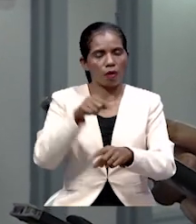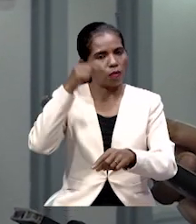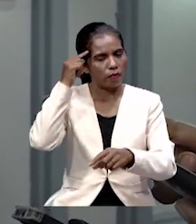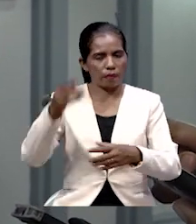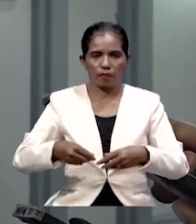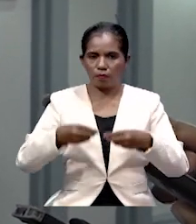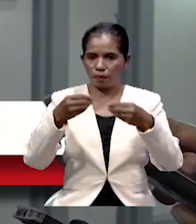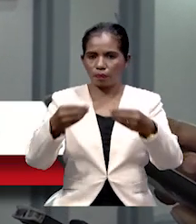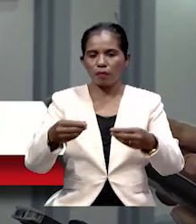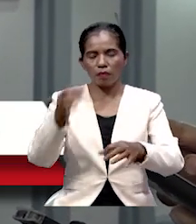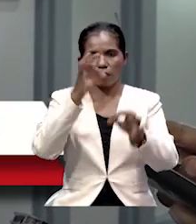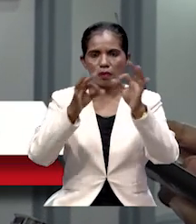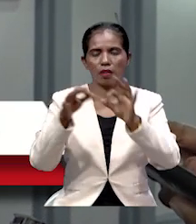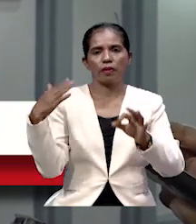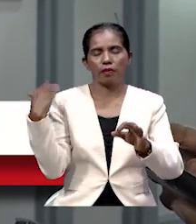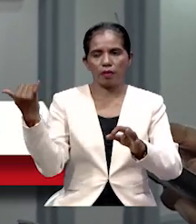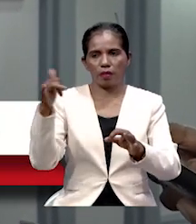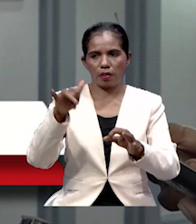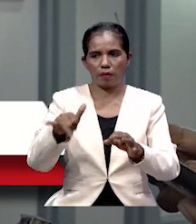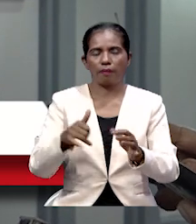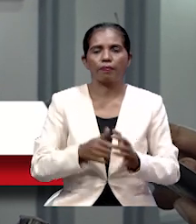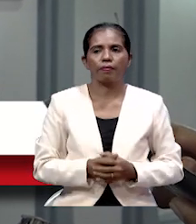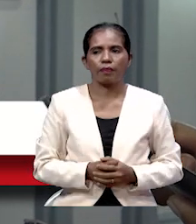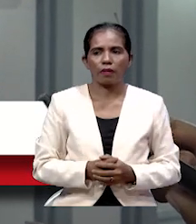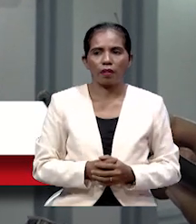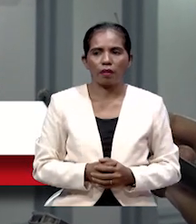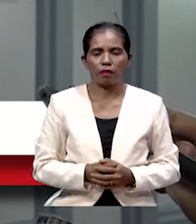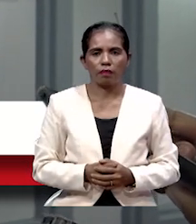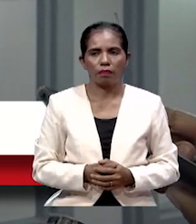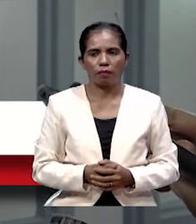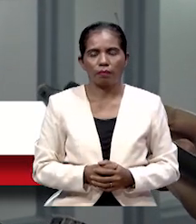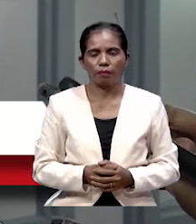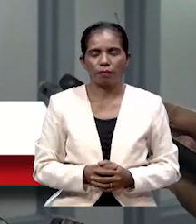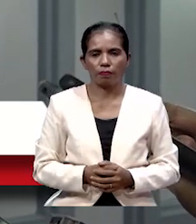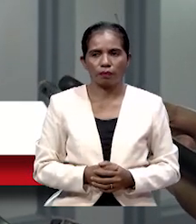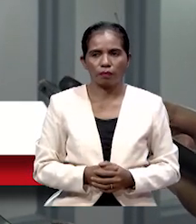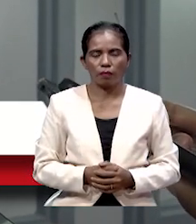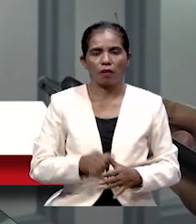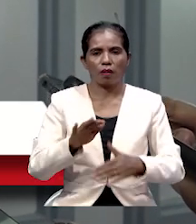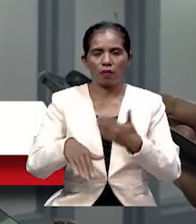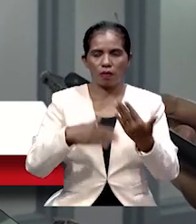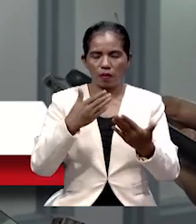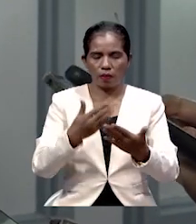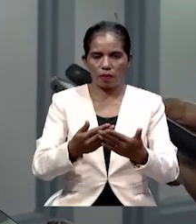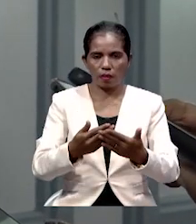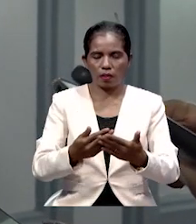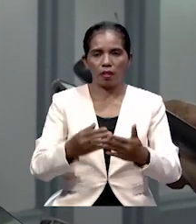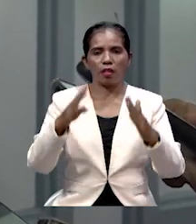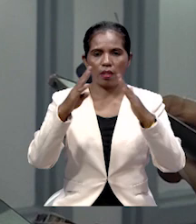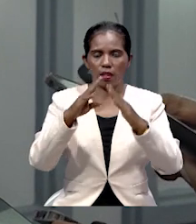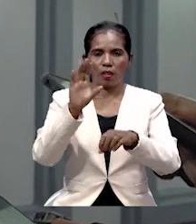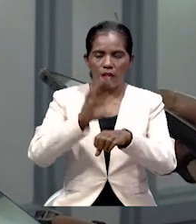tamba fiar e juventude sira kata agente de transformadora bater no roto, nós uma credamos agora